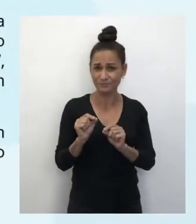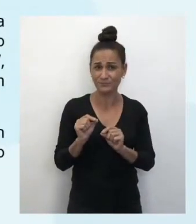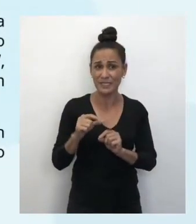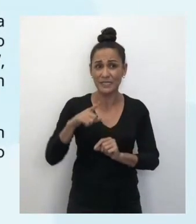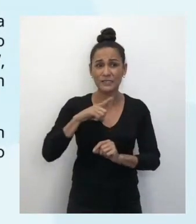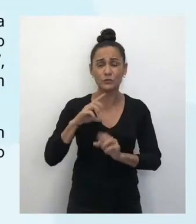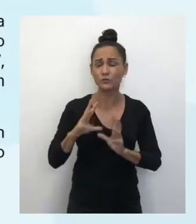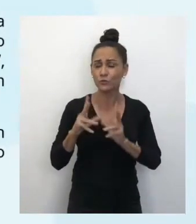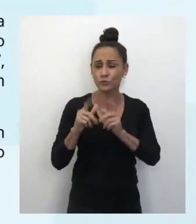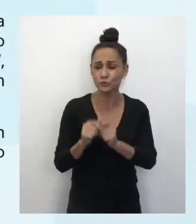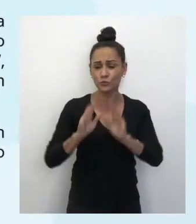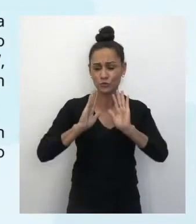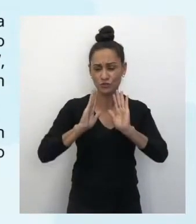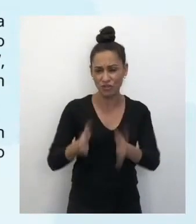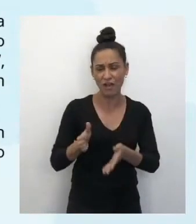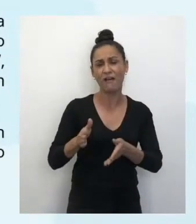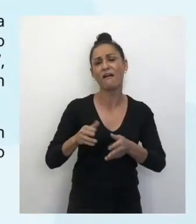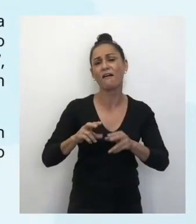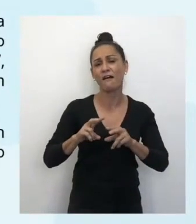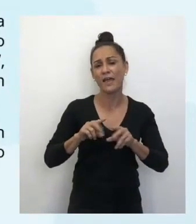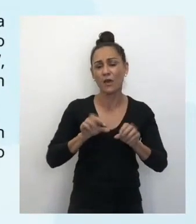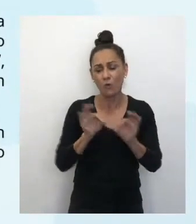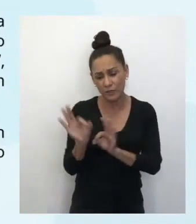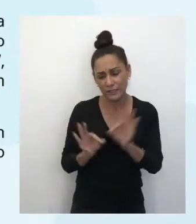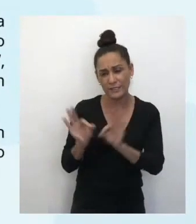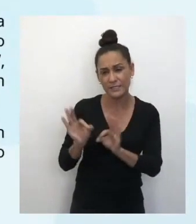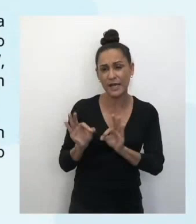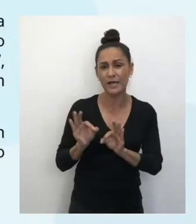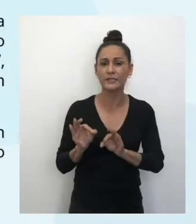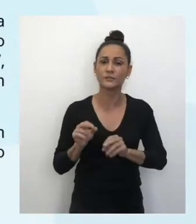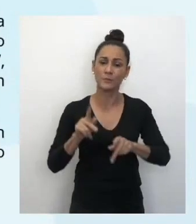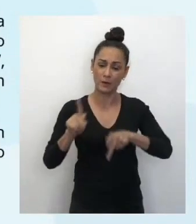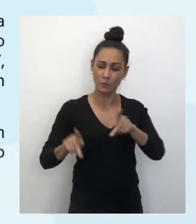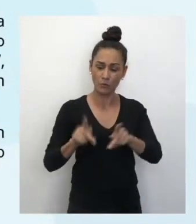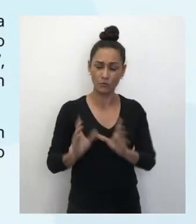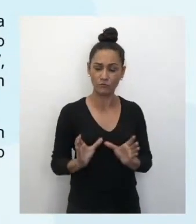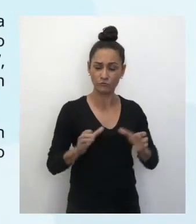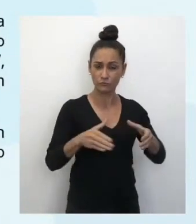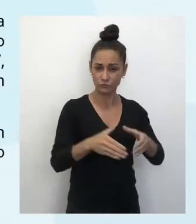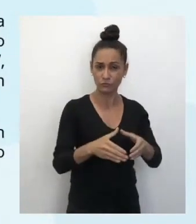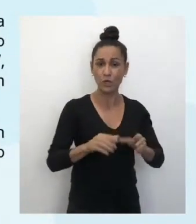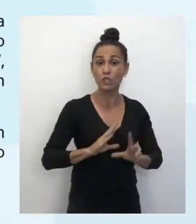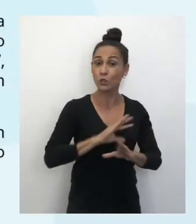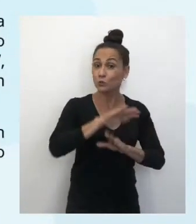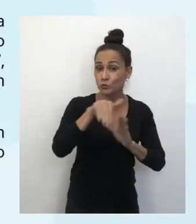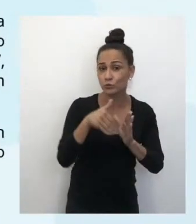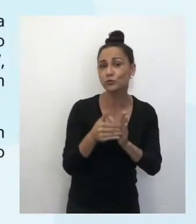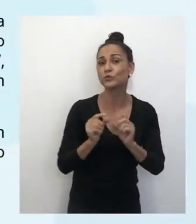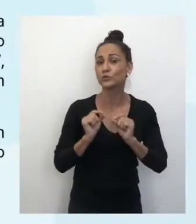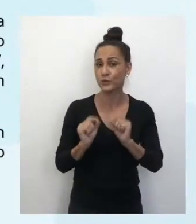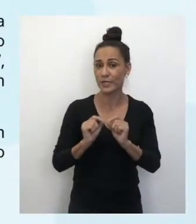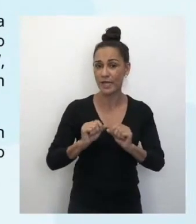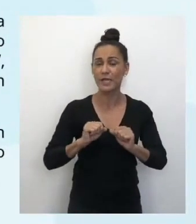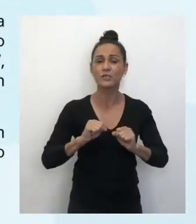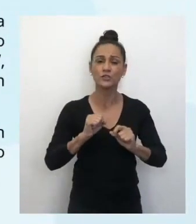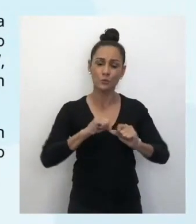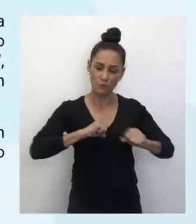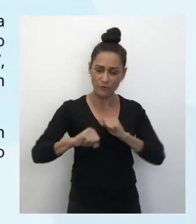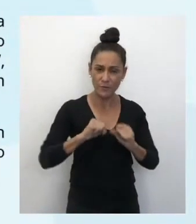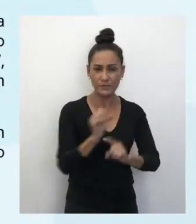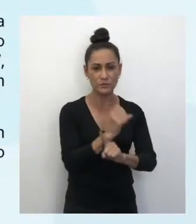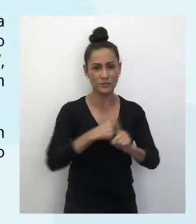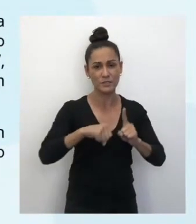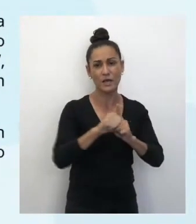aquilo totalmente revisitado, reorganizado para a população, tá? Isso tudo, claro, tem a ver com a questão de ação social, enfim,